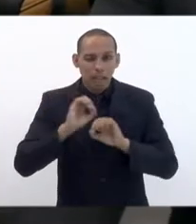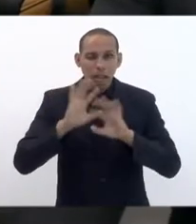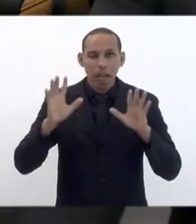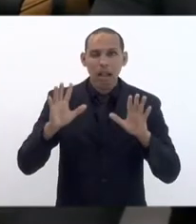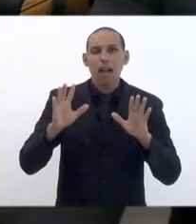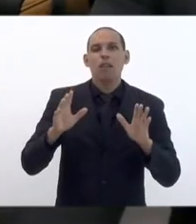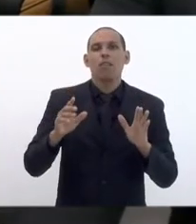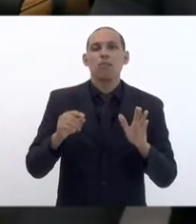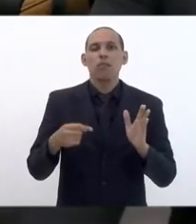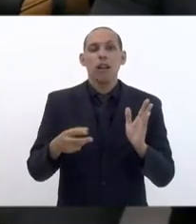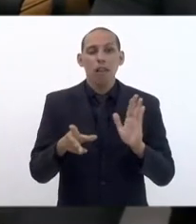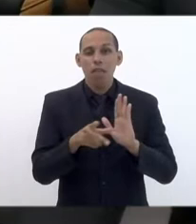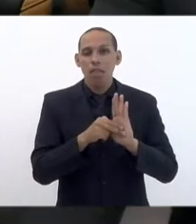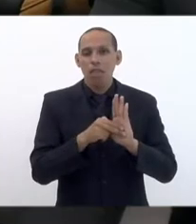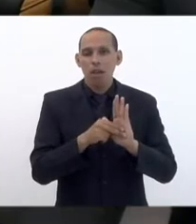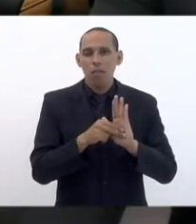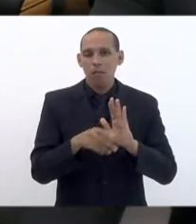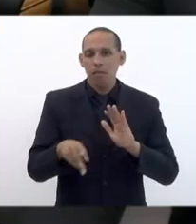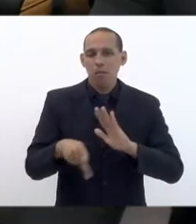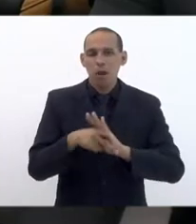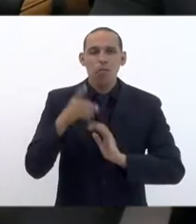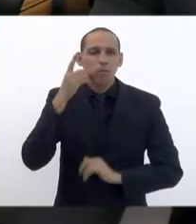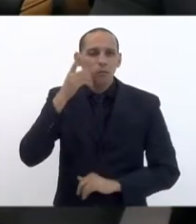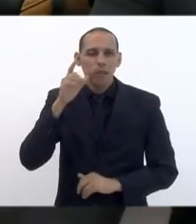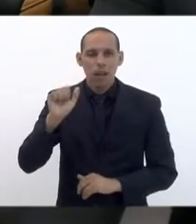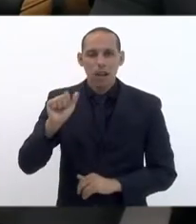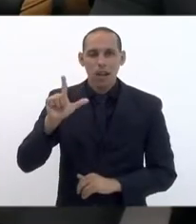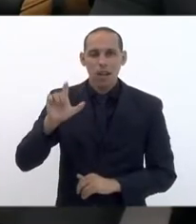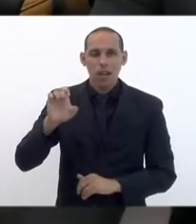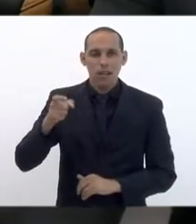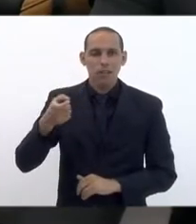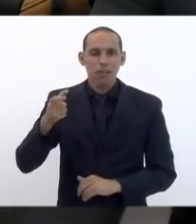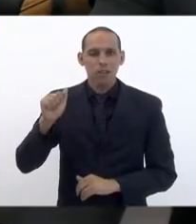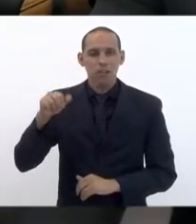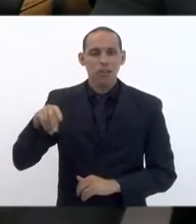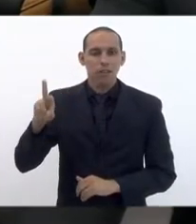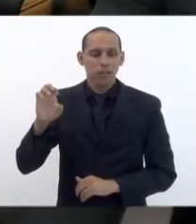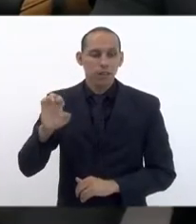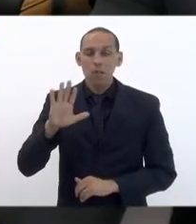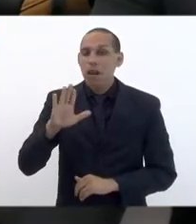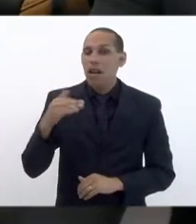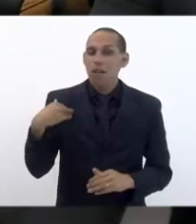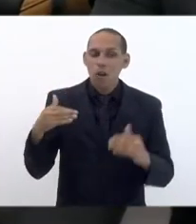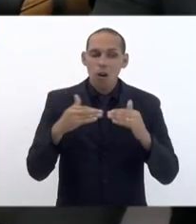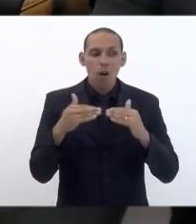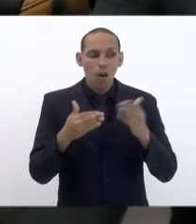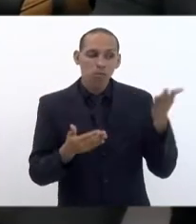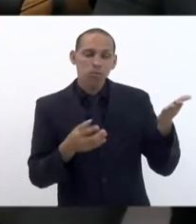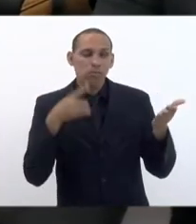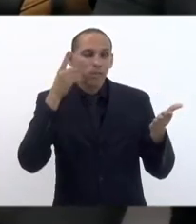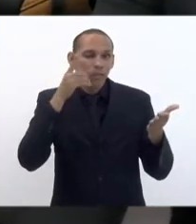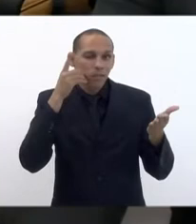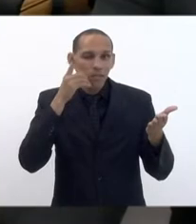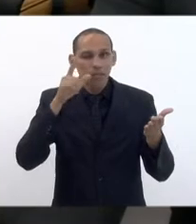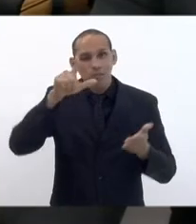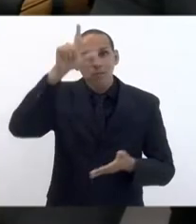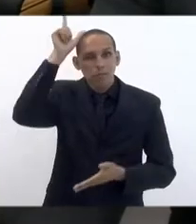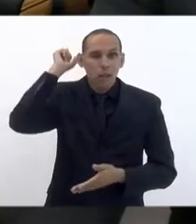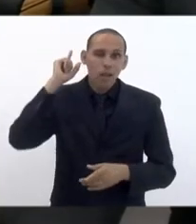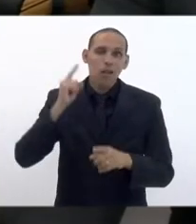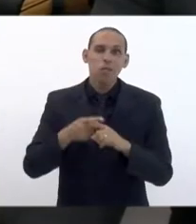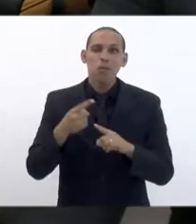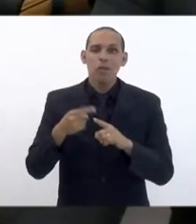Freitas, mas concordo com o deputado Luiz Paulo no sentido de que estragaria